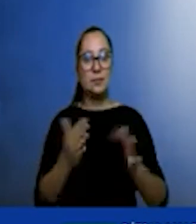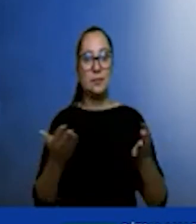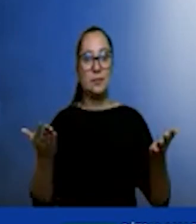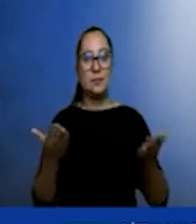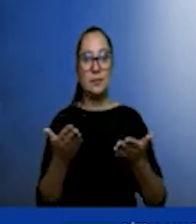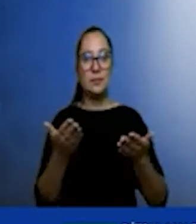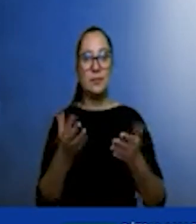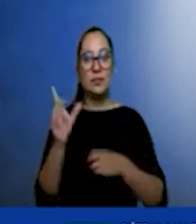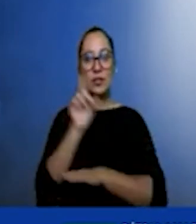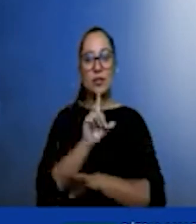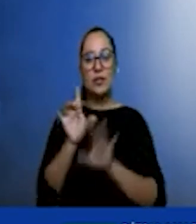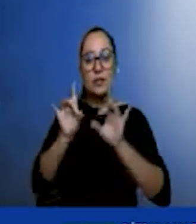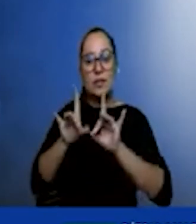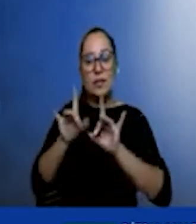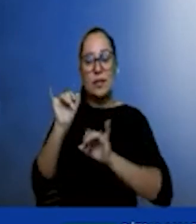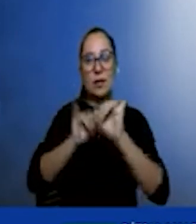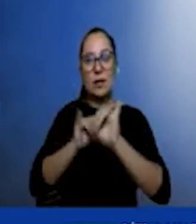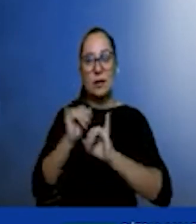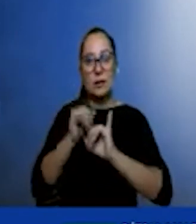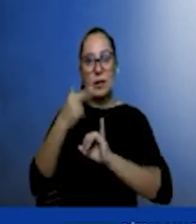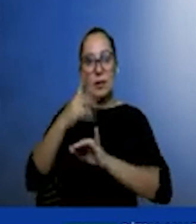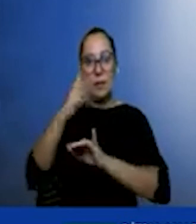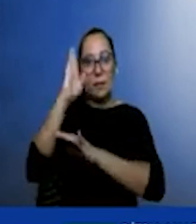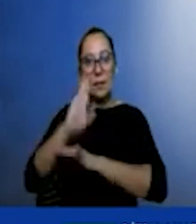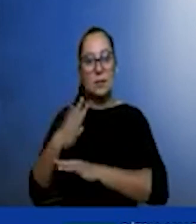Dia da Indústria no Pavilhão Brasil, aqui na